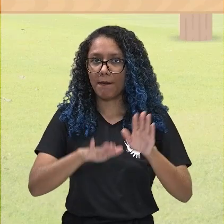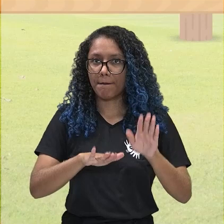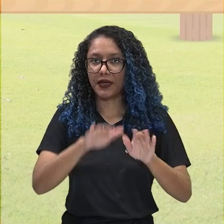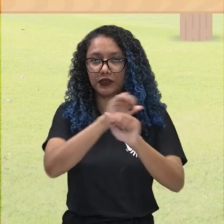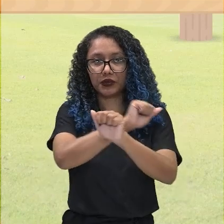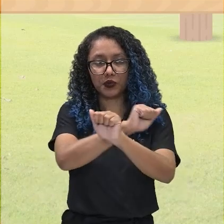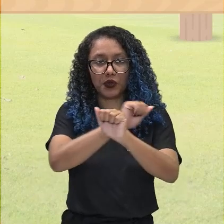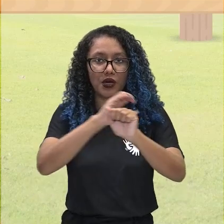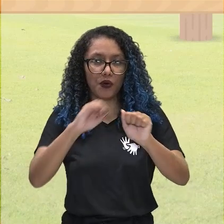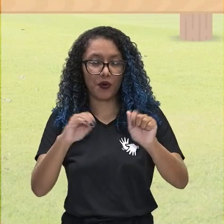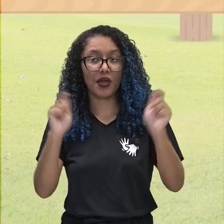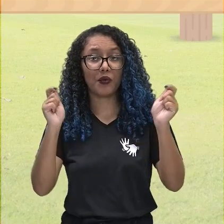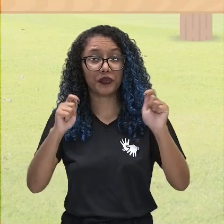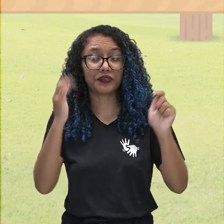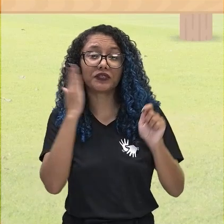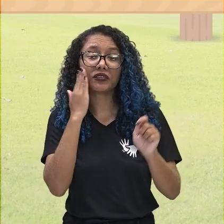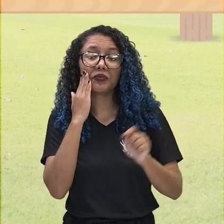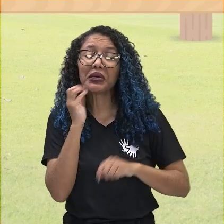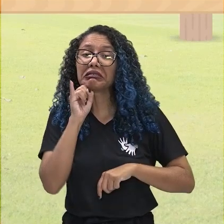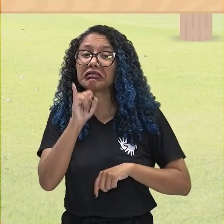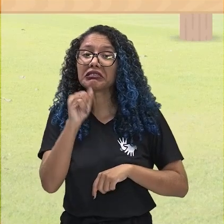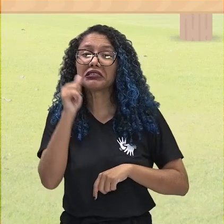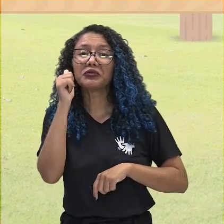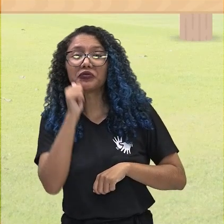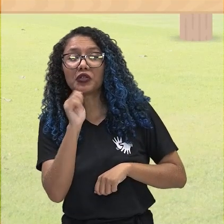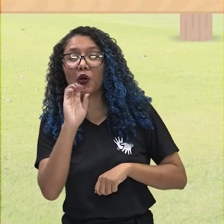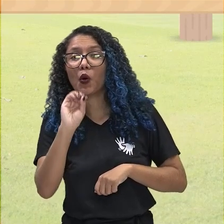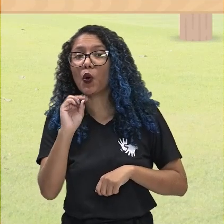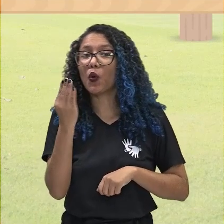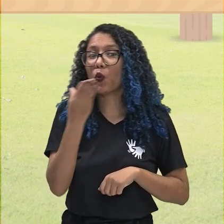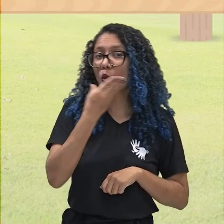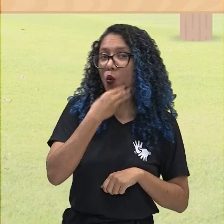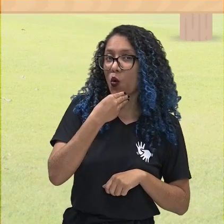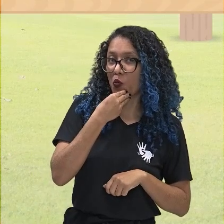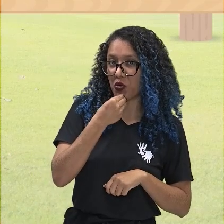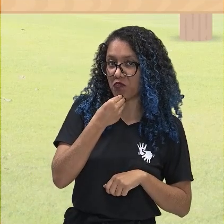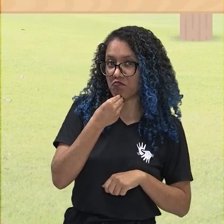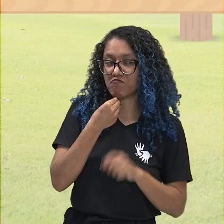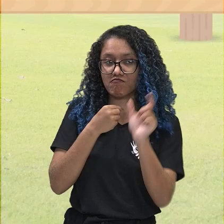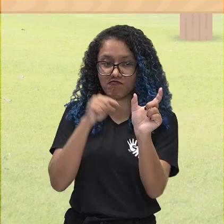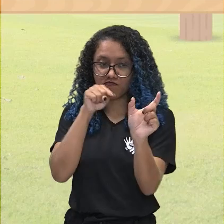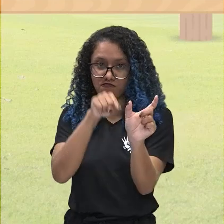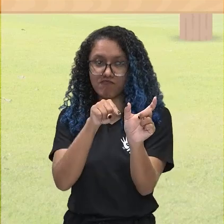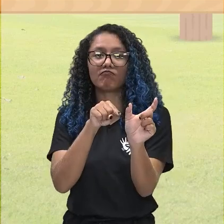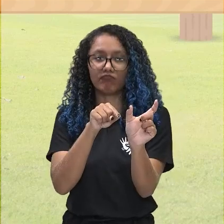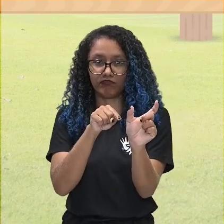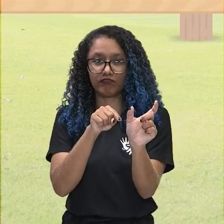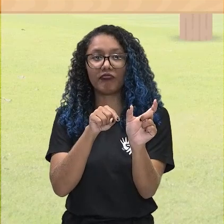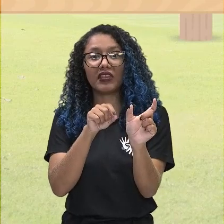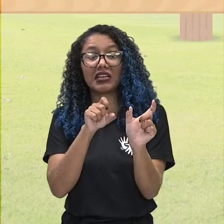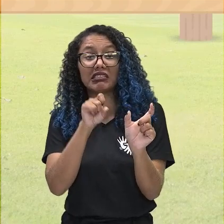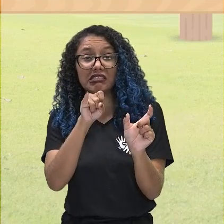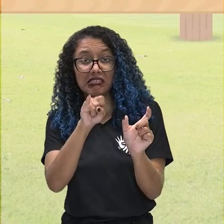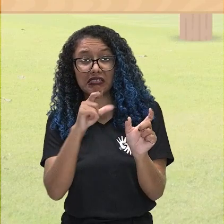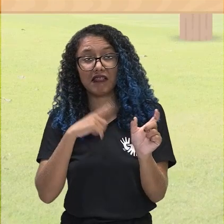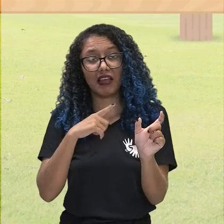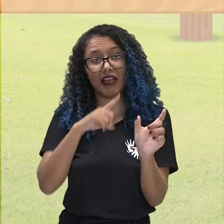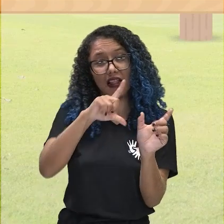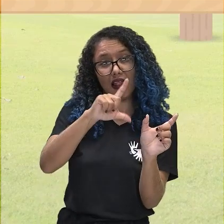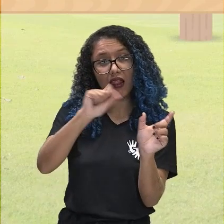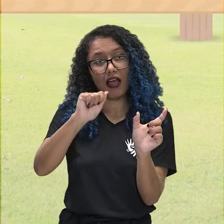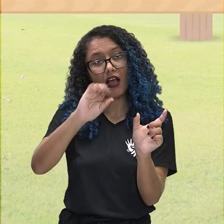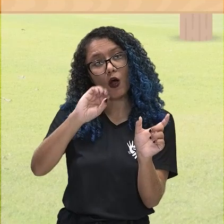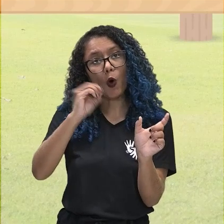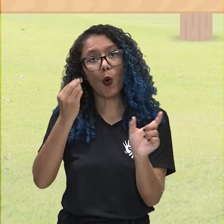posso definir se aquela palavra ela é masculina ou feminina, né? Sendo ele ou lá. Mas as terminações